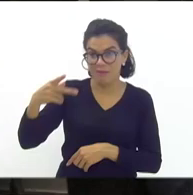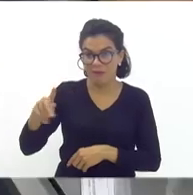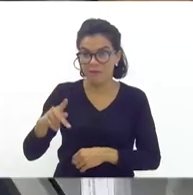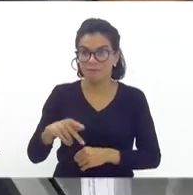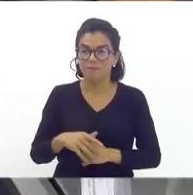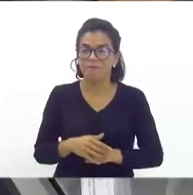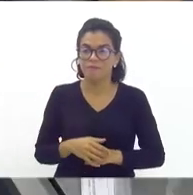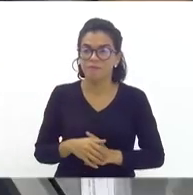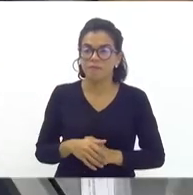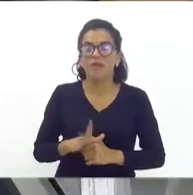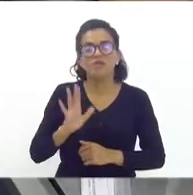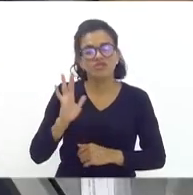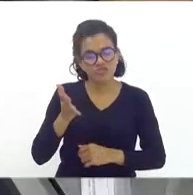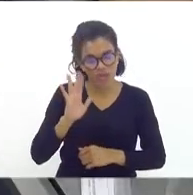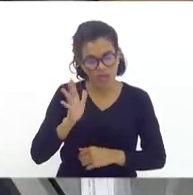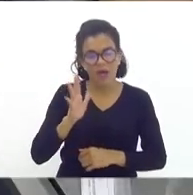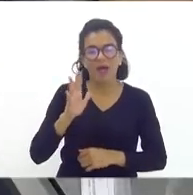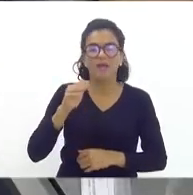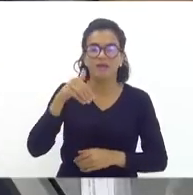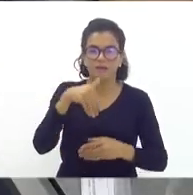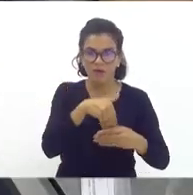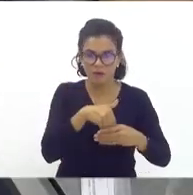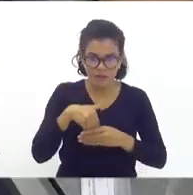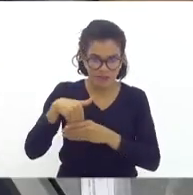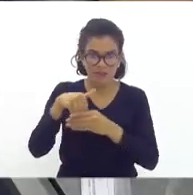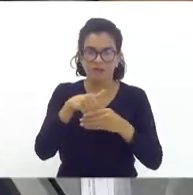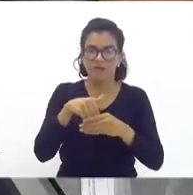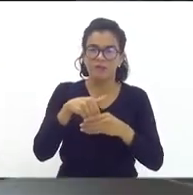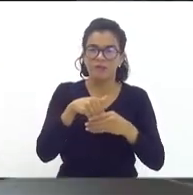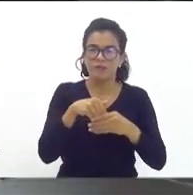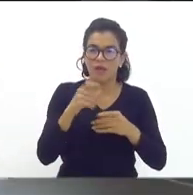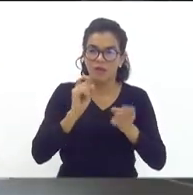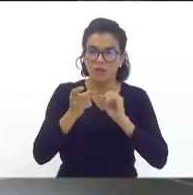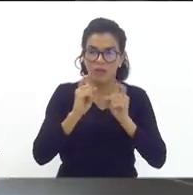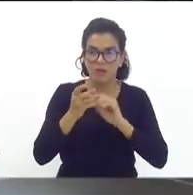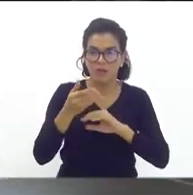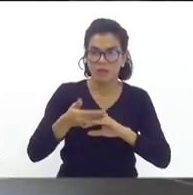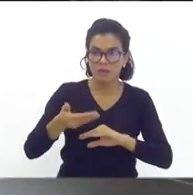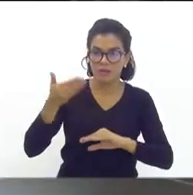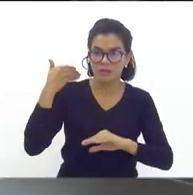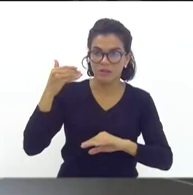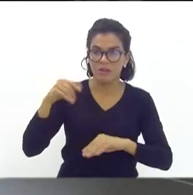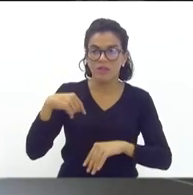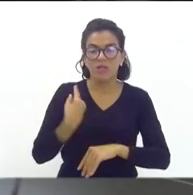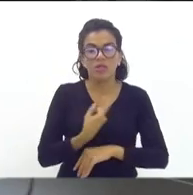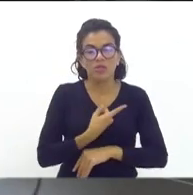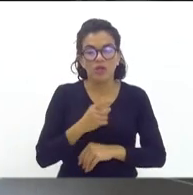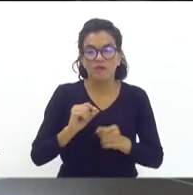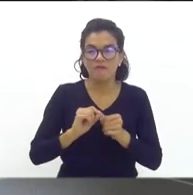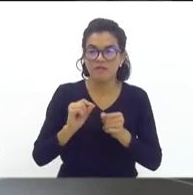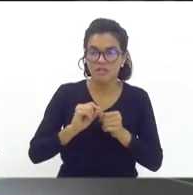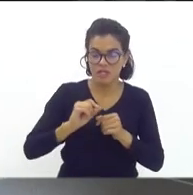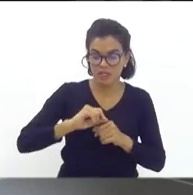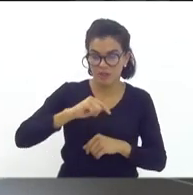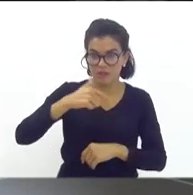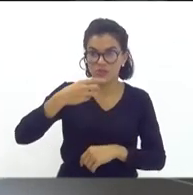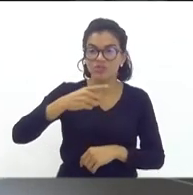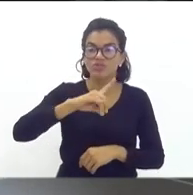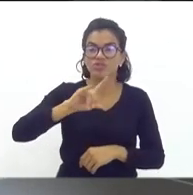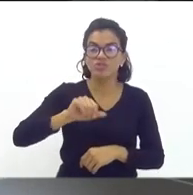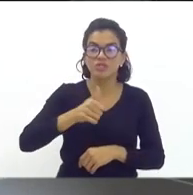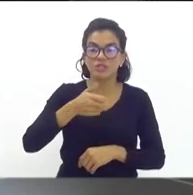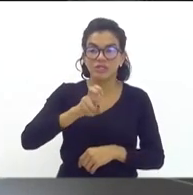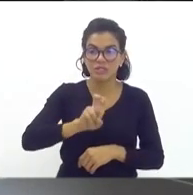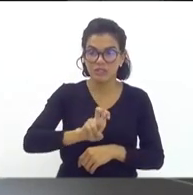Nós já deliberamos na sessão anterior por solicitação Deputado Thiago Rangel Que Nós faremos a próxima audiência no próximo dia 15